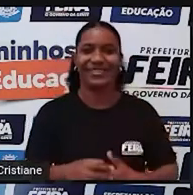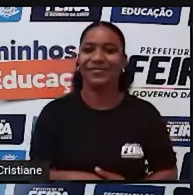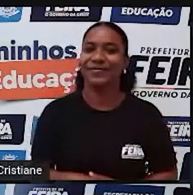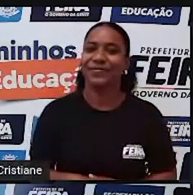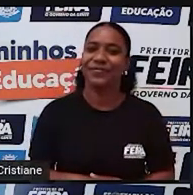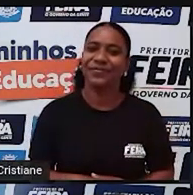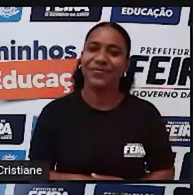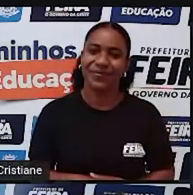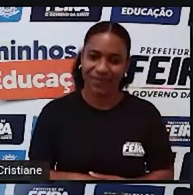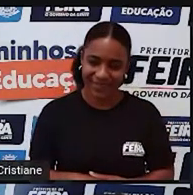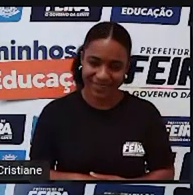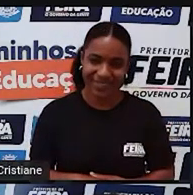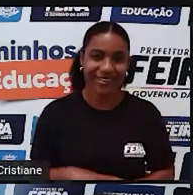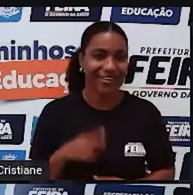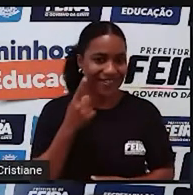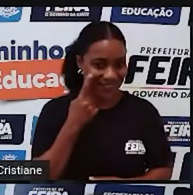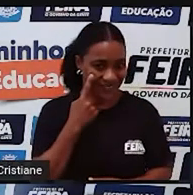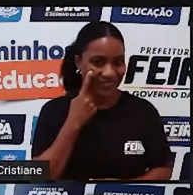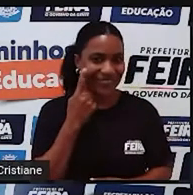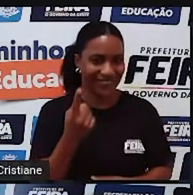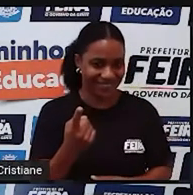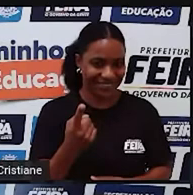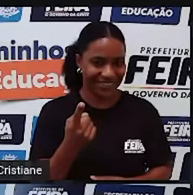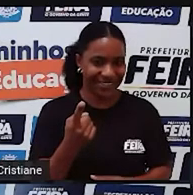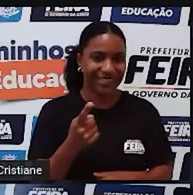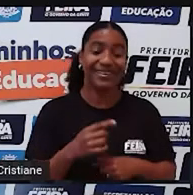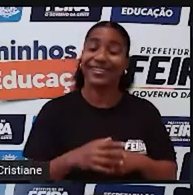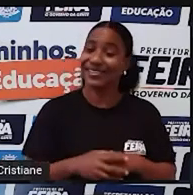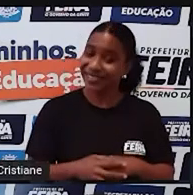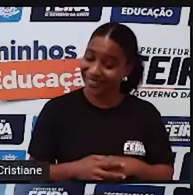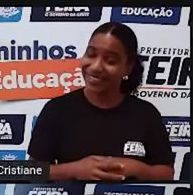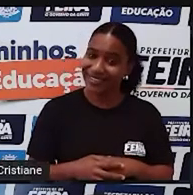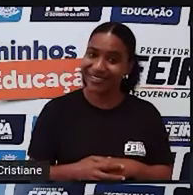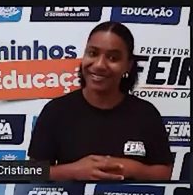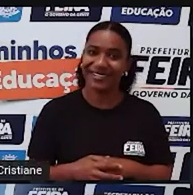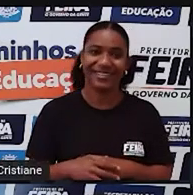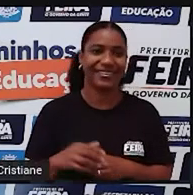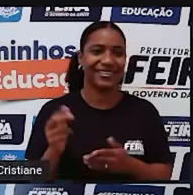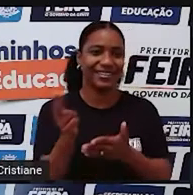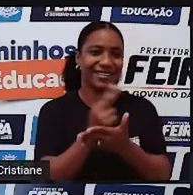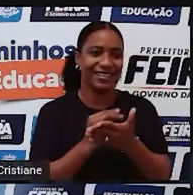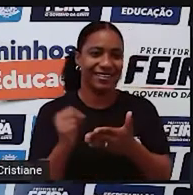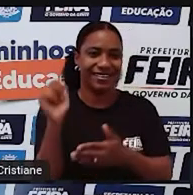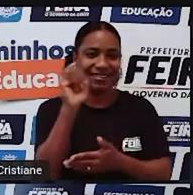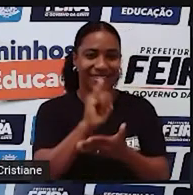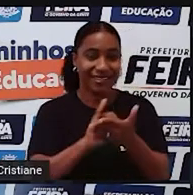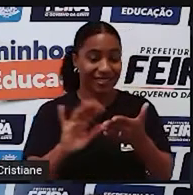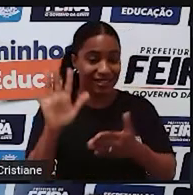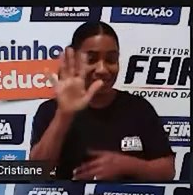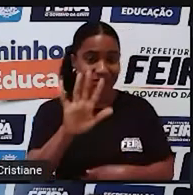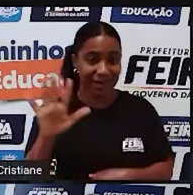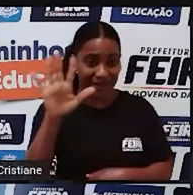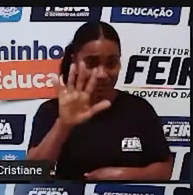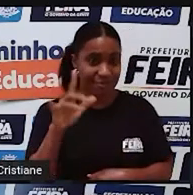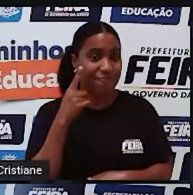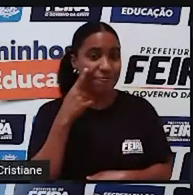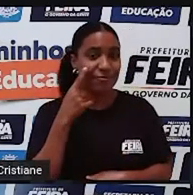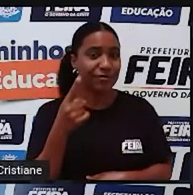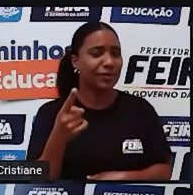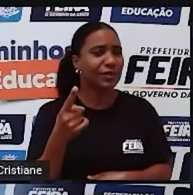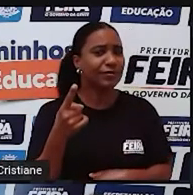So, observem as imagens que eu espelhei na tela para vocês. Essas imagens lembram o